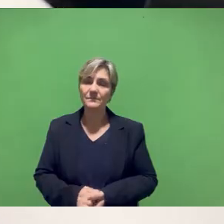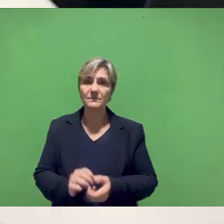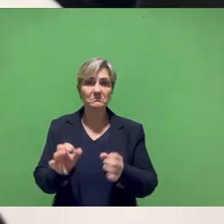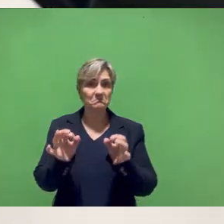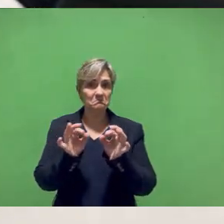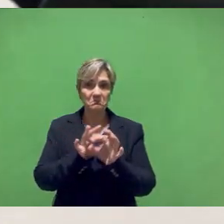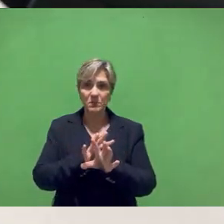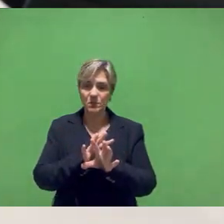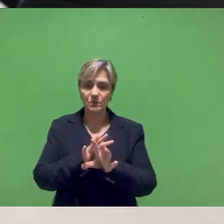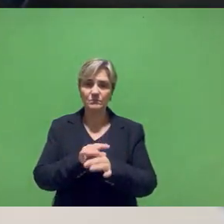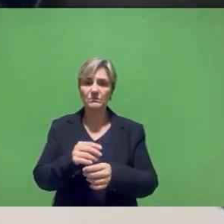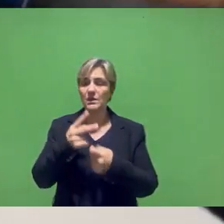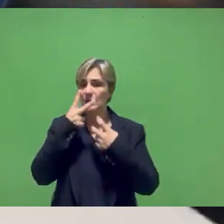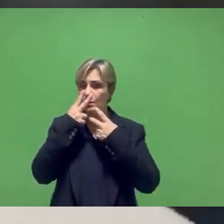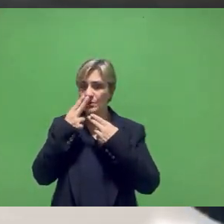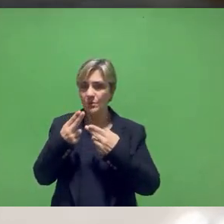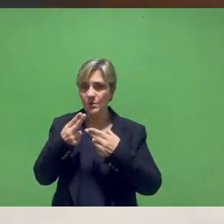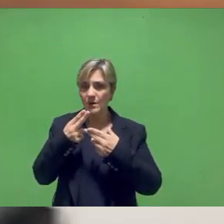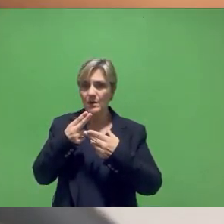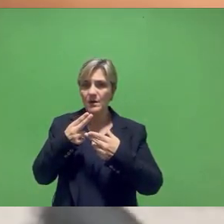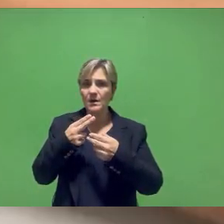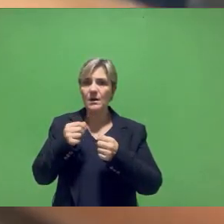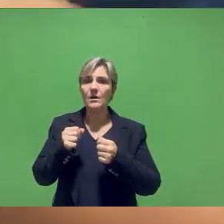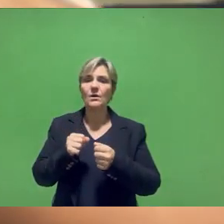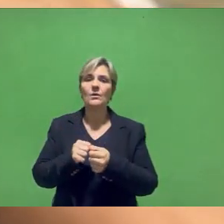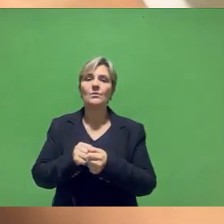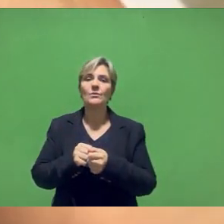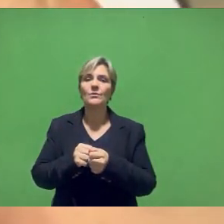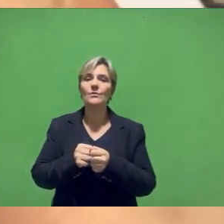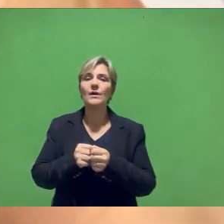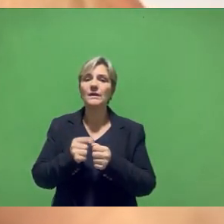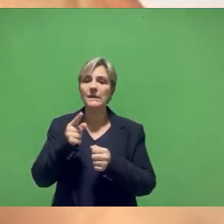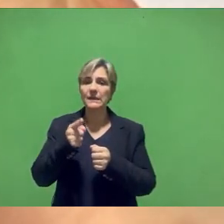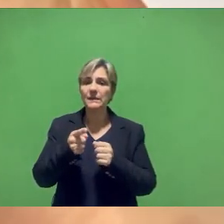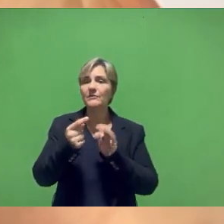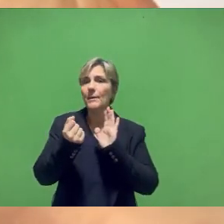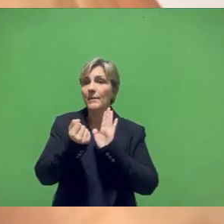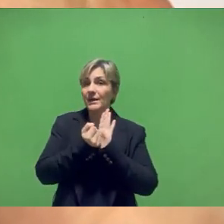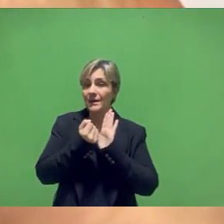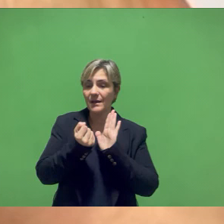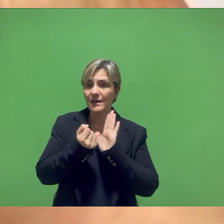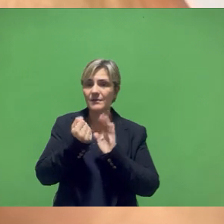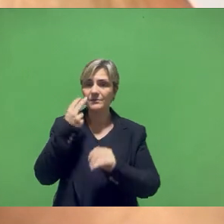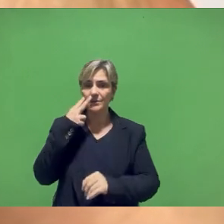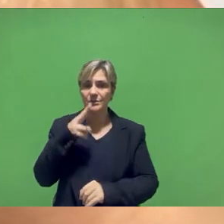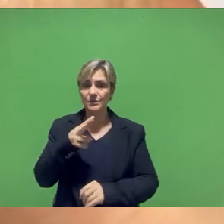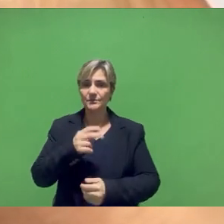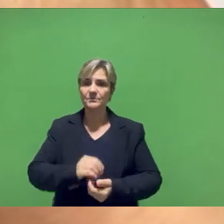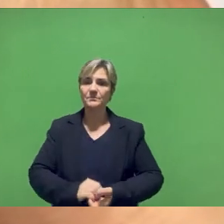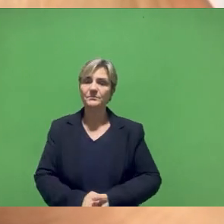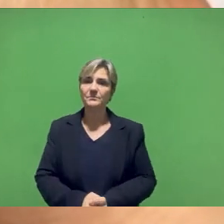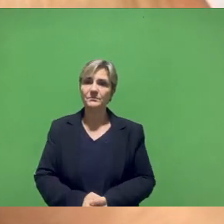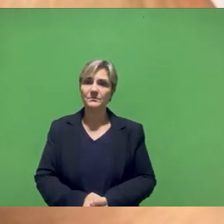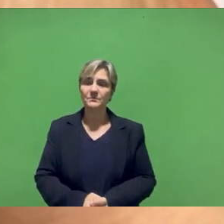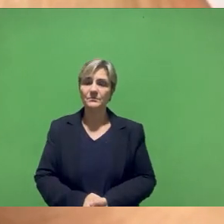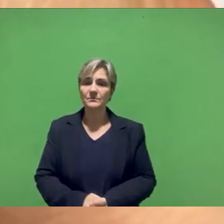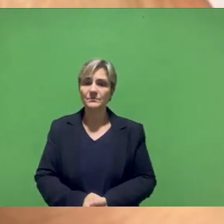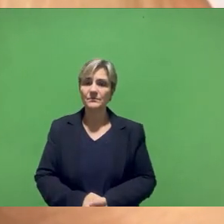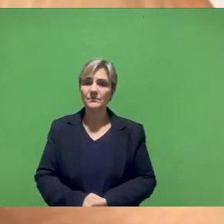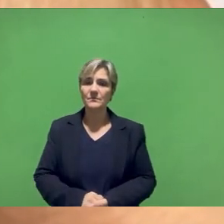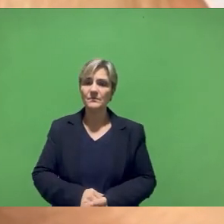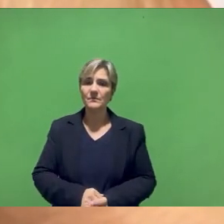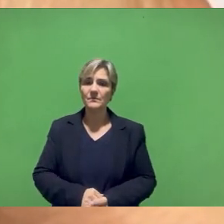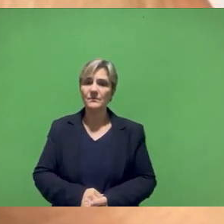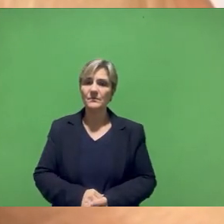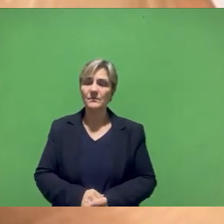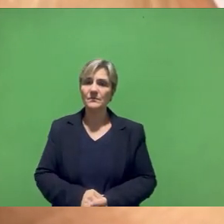e pronto, tá? A mesma coisa, vai marcar aqui, ó, mais maciozinho aqui, ó. E tem